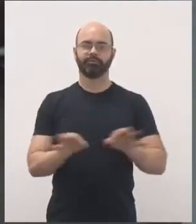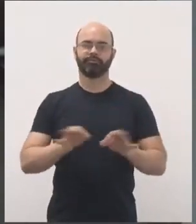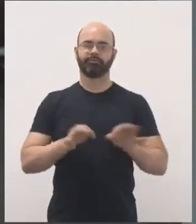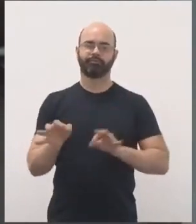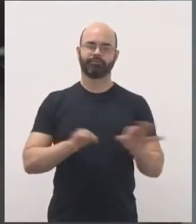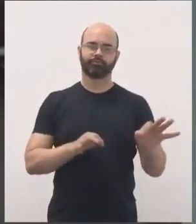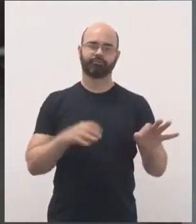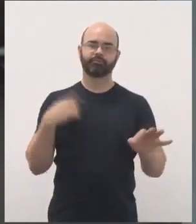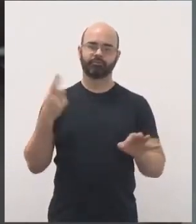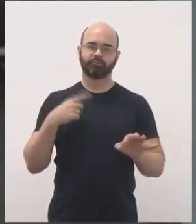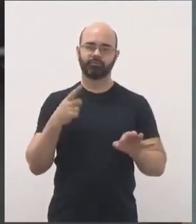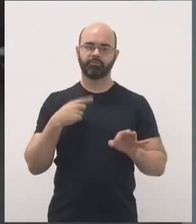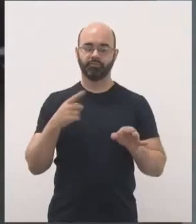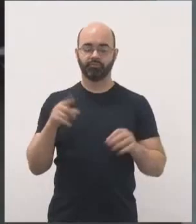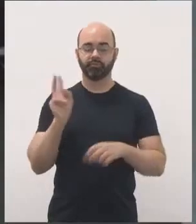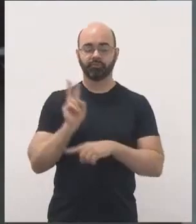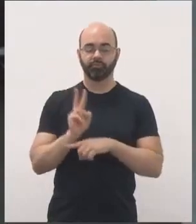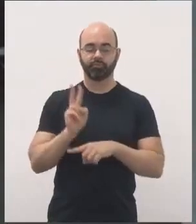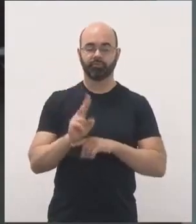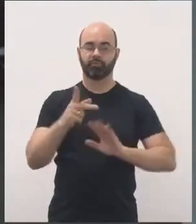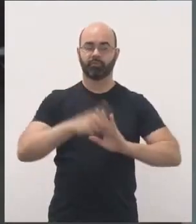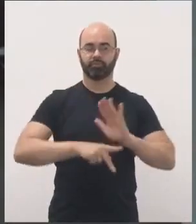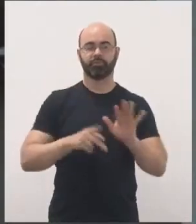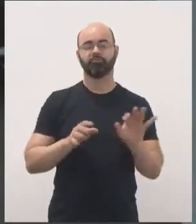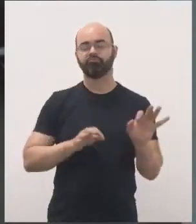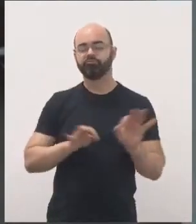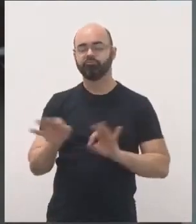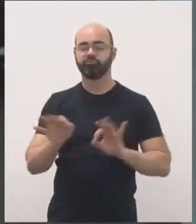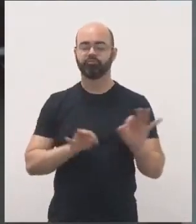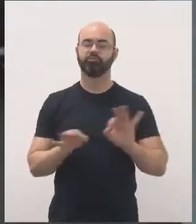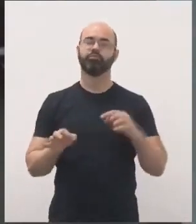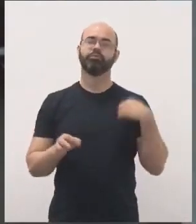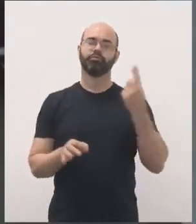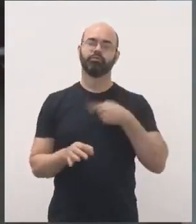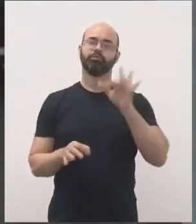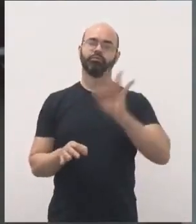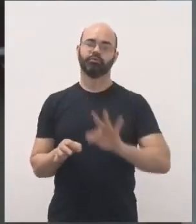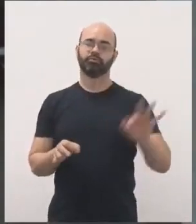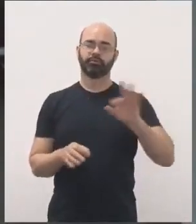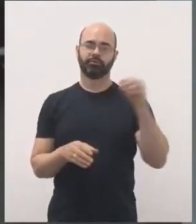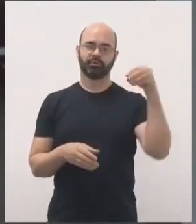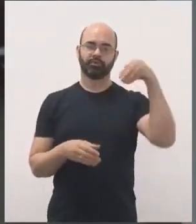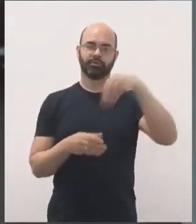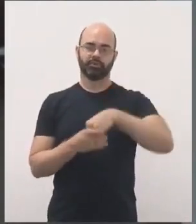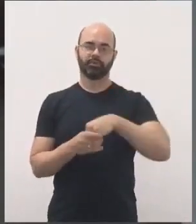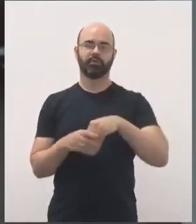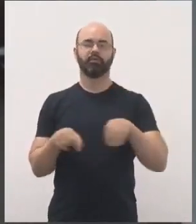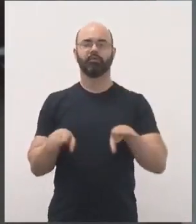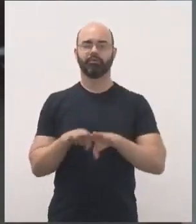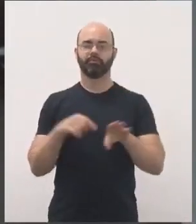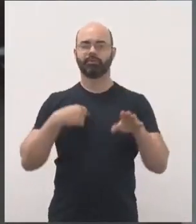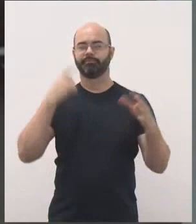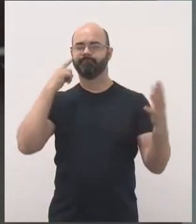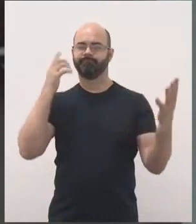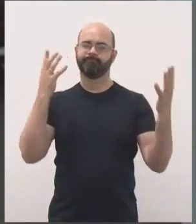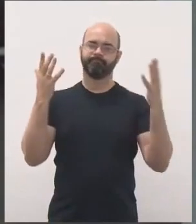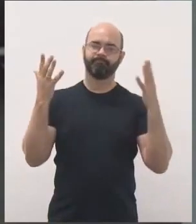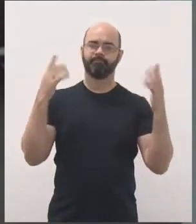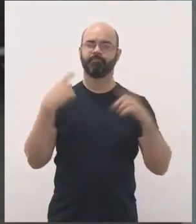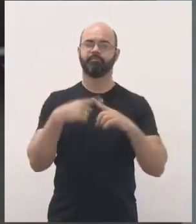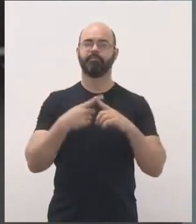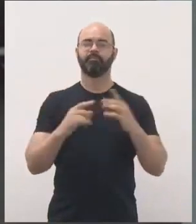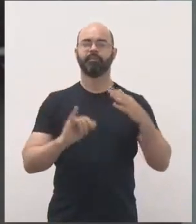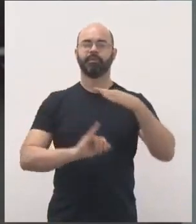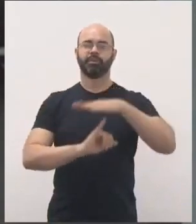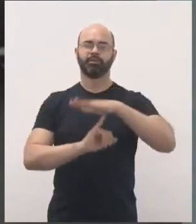projeto, né, a gente é educador, eu estou na universidade e eu também vivo esse dilema, né, de que as instituições